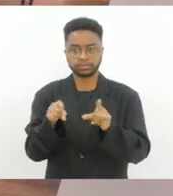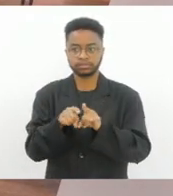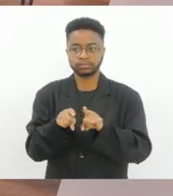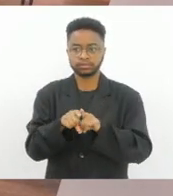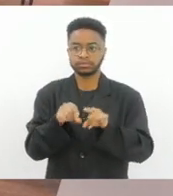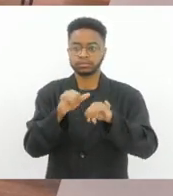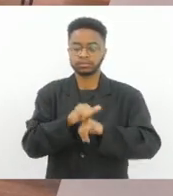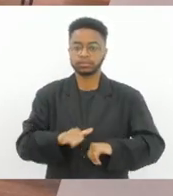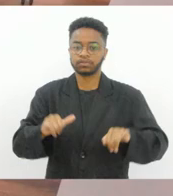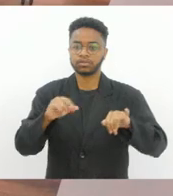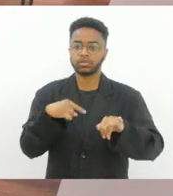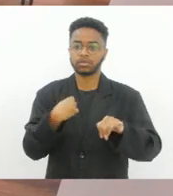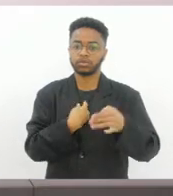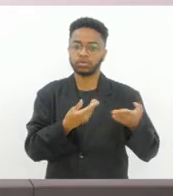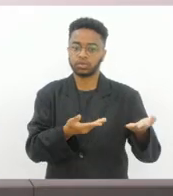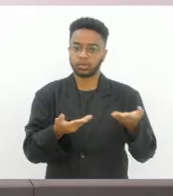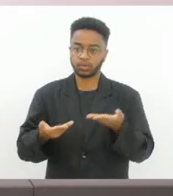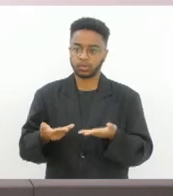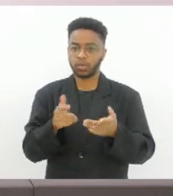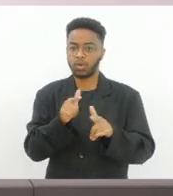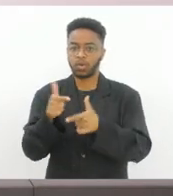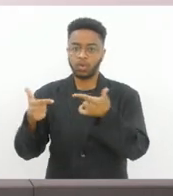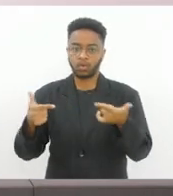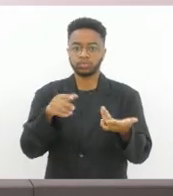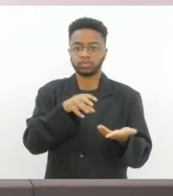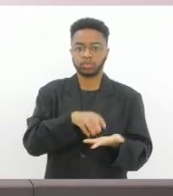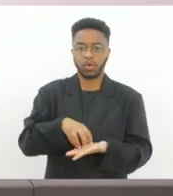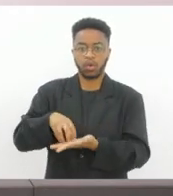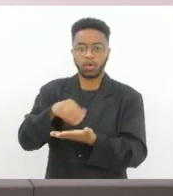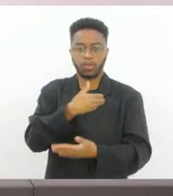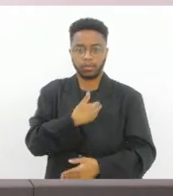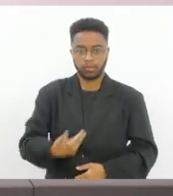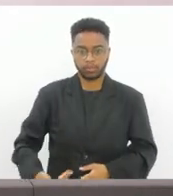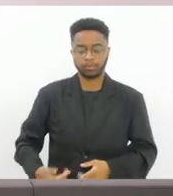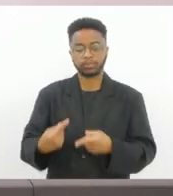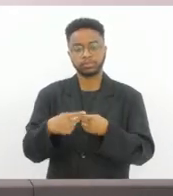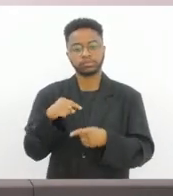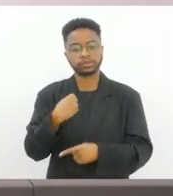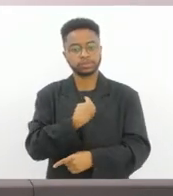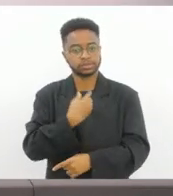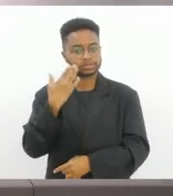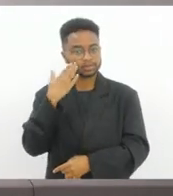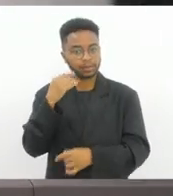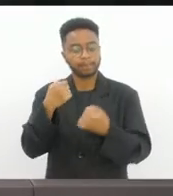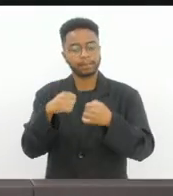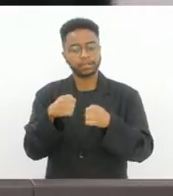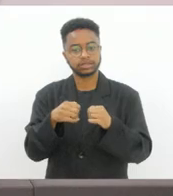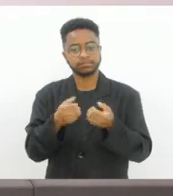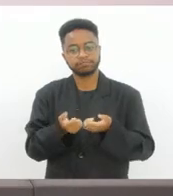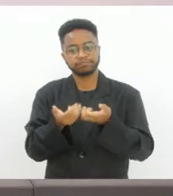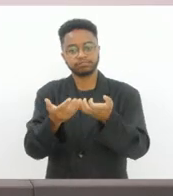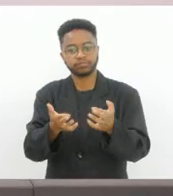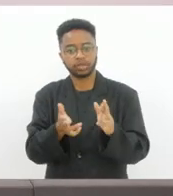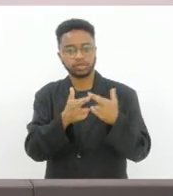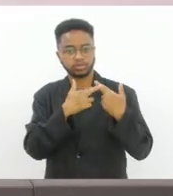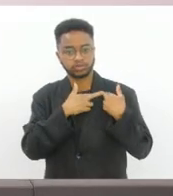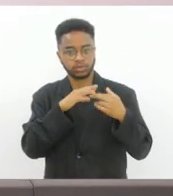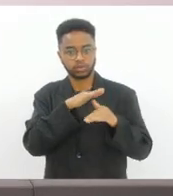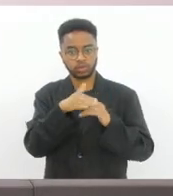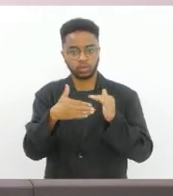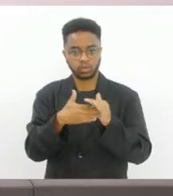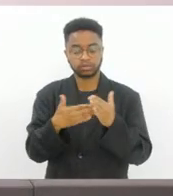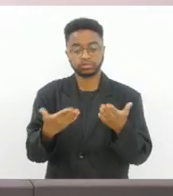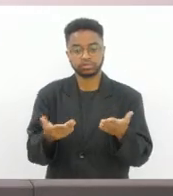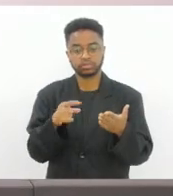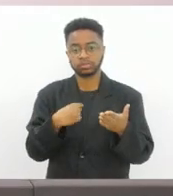que convidamos também outros órgãos públicos, porque sabemos da responsabilização, da responsabilidade de todos. Então,